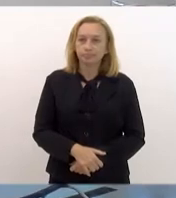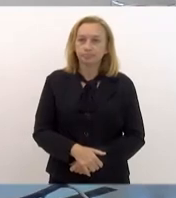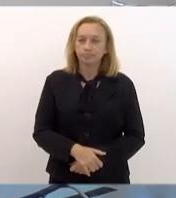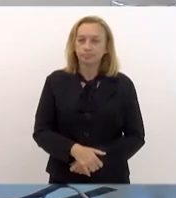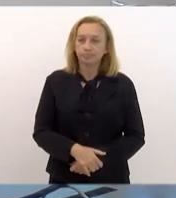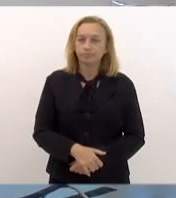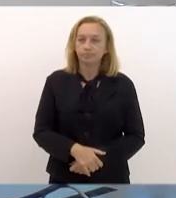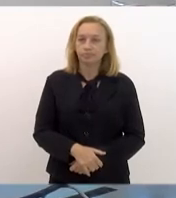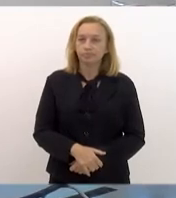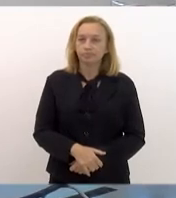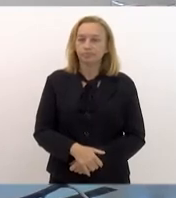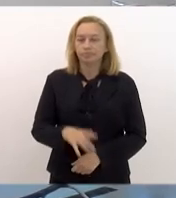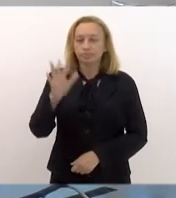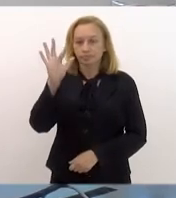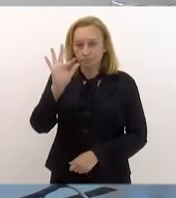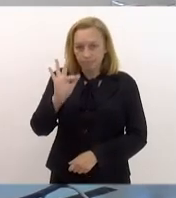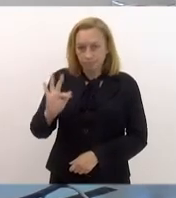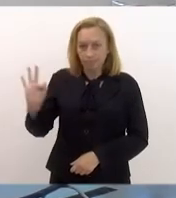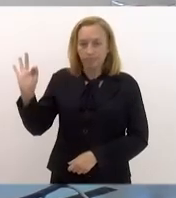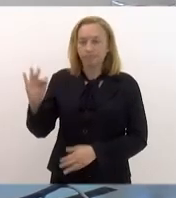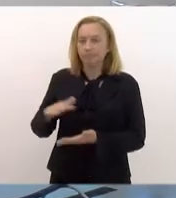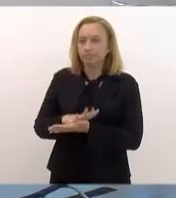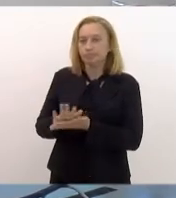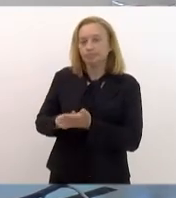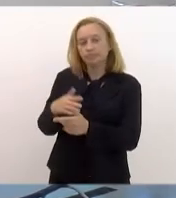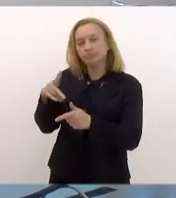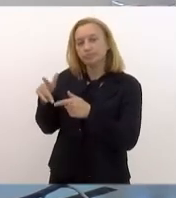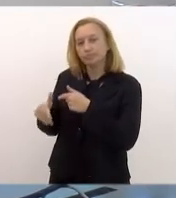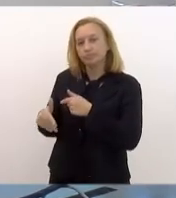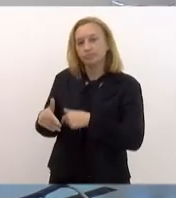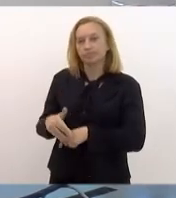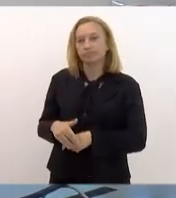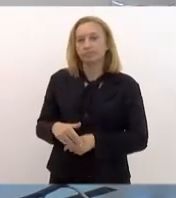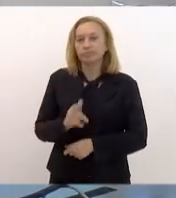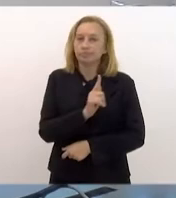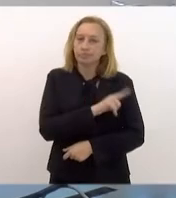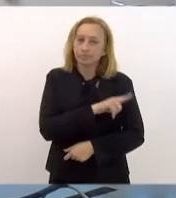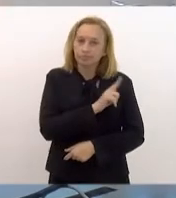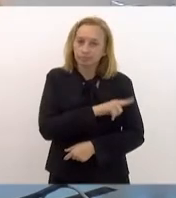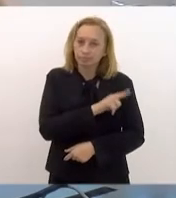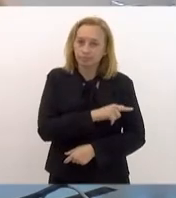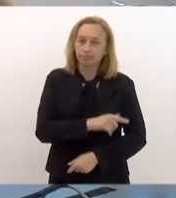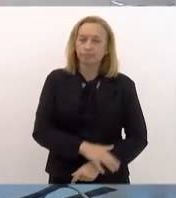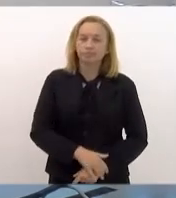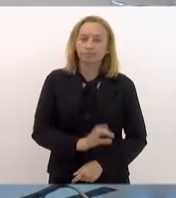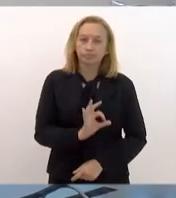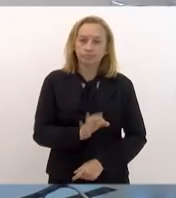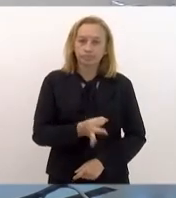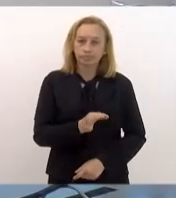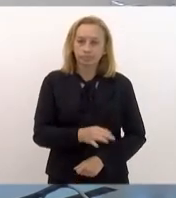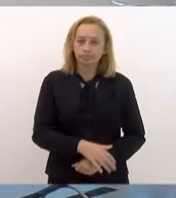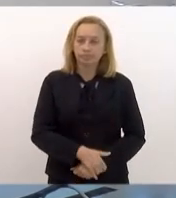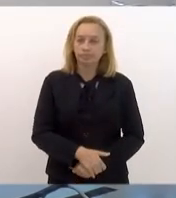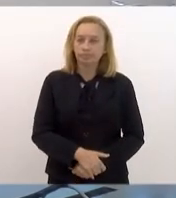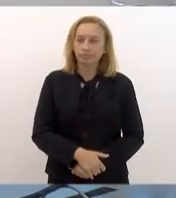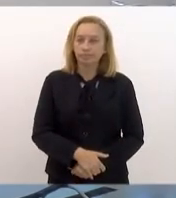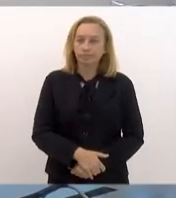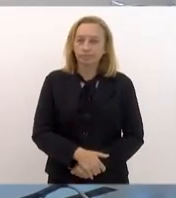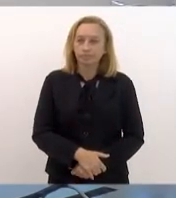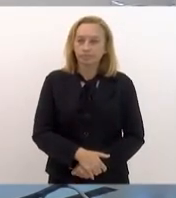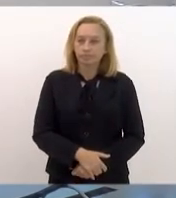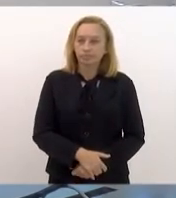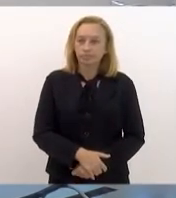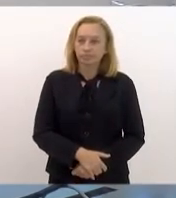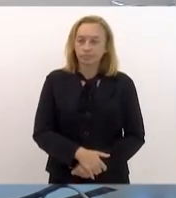federalizada. Nada impede que a gestão, como é de fato, passe via